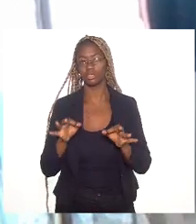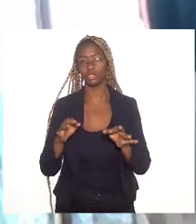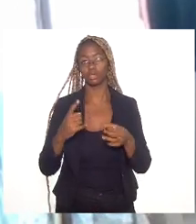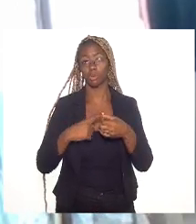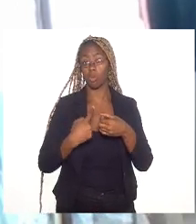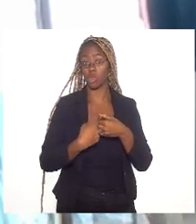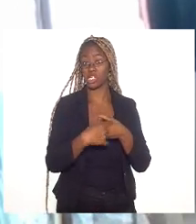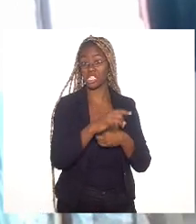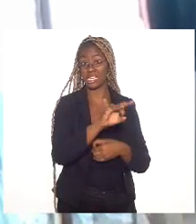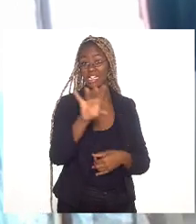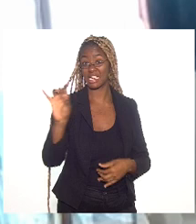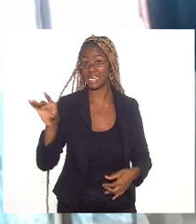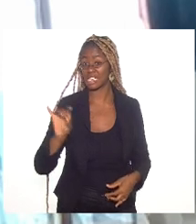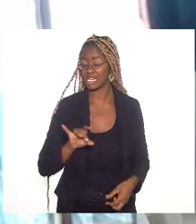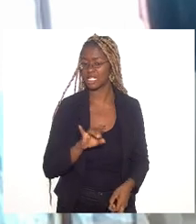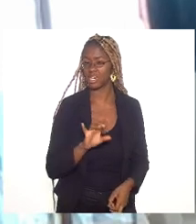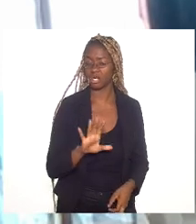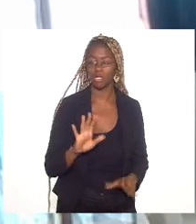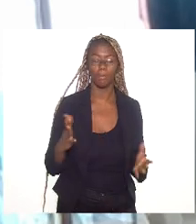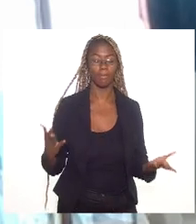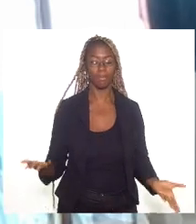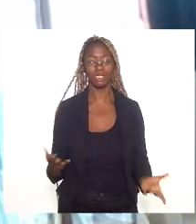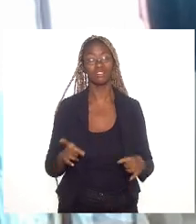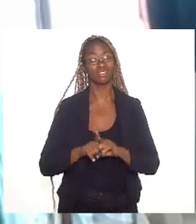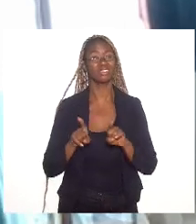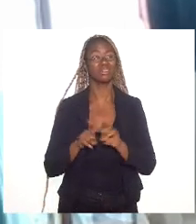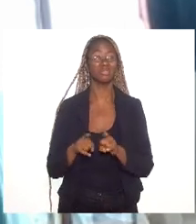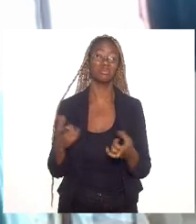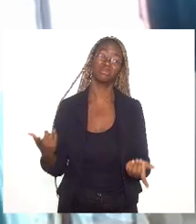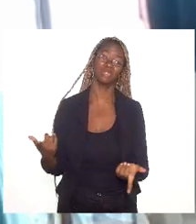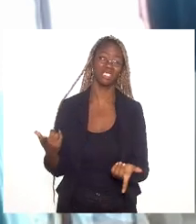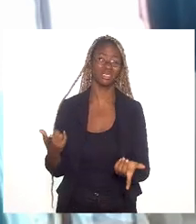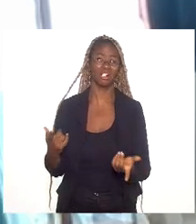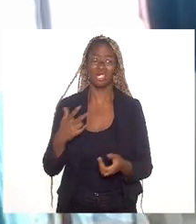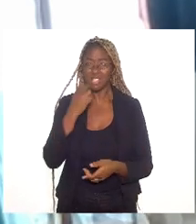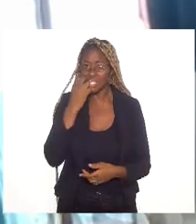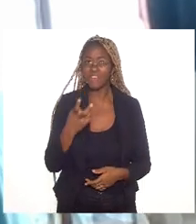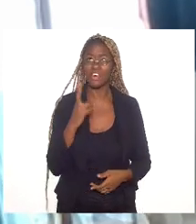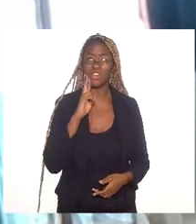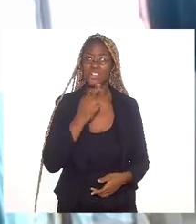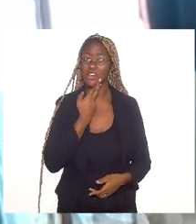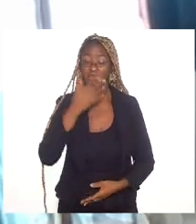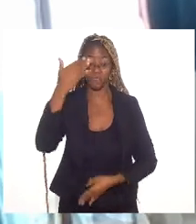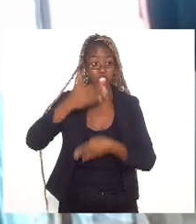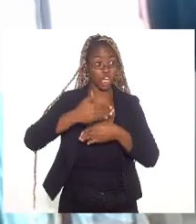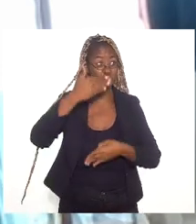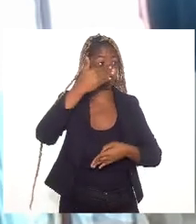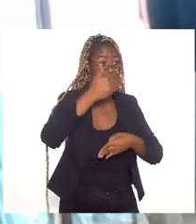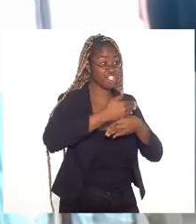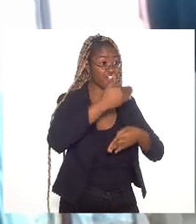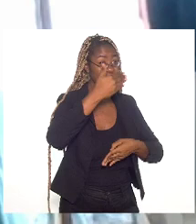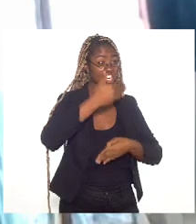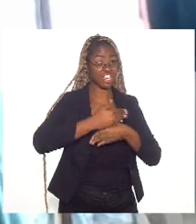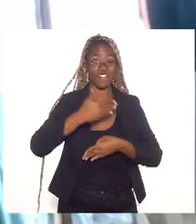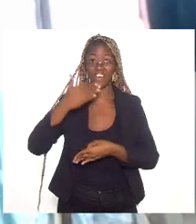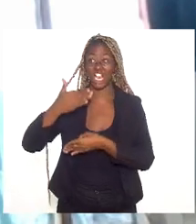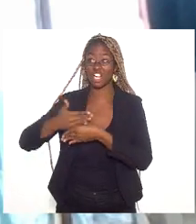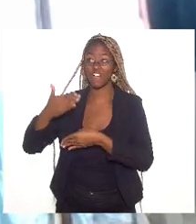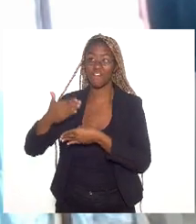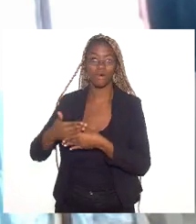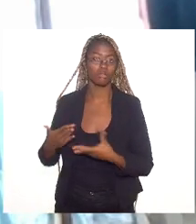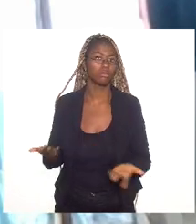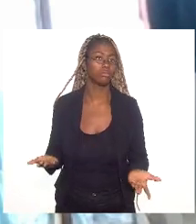não onerar mais os nossos restaurantes, estão todos fechando. Vamos combinar, os restaurantes estão completamente